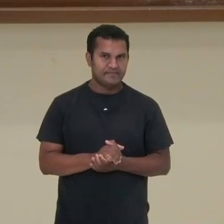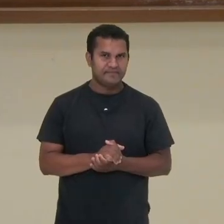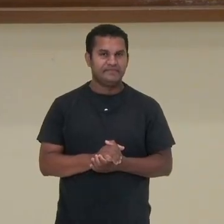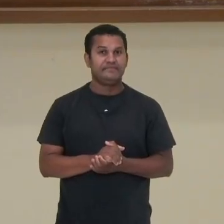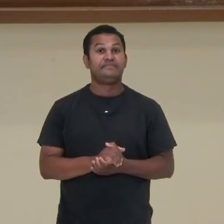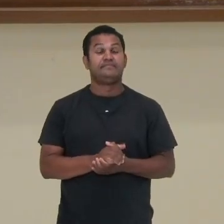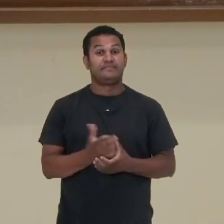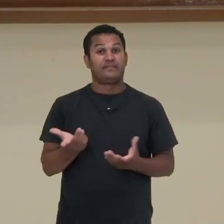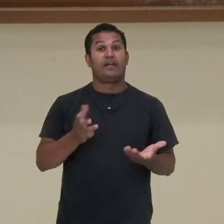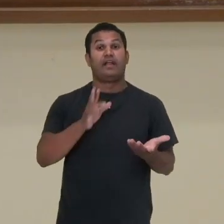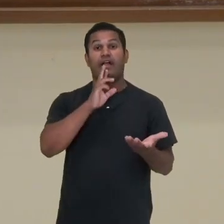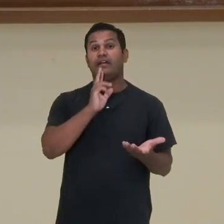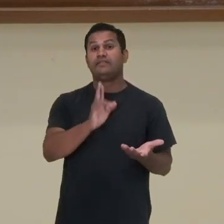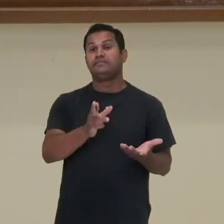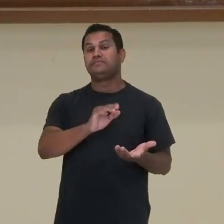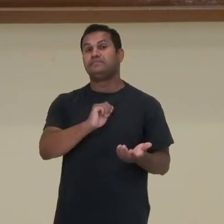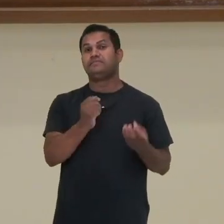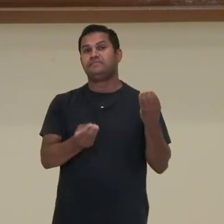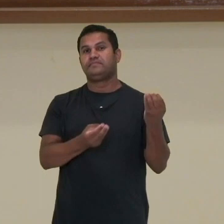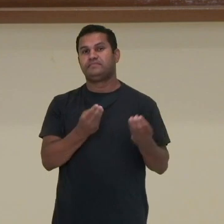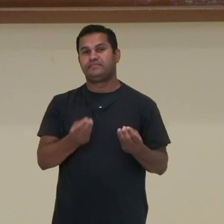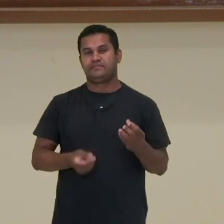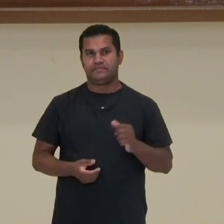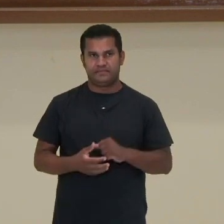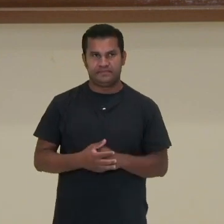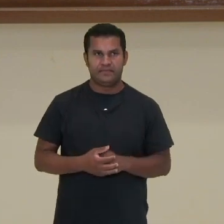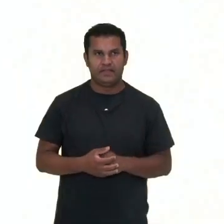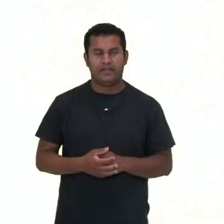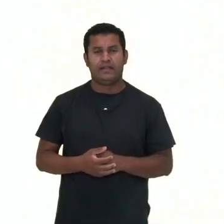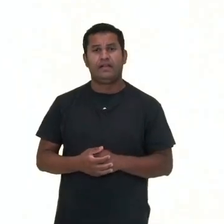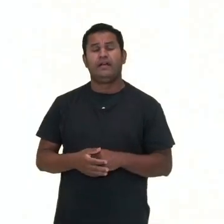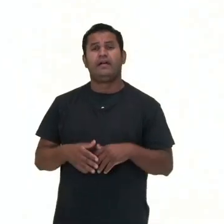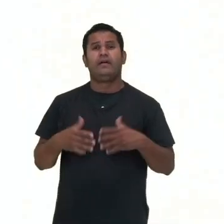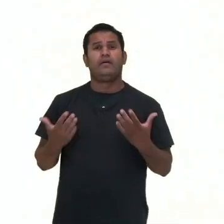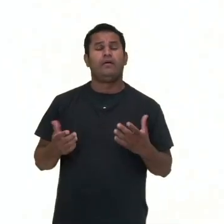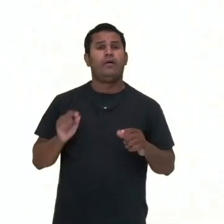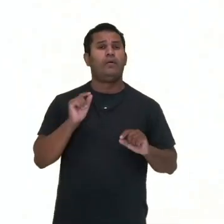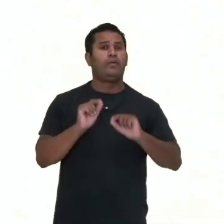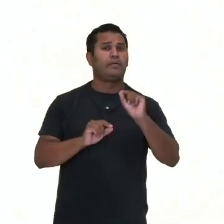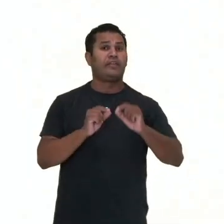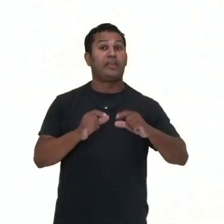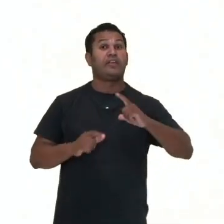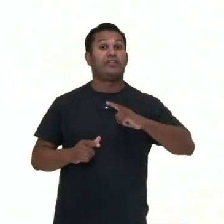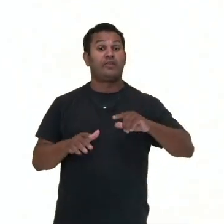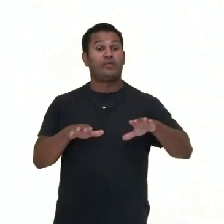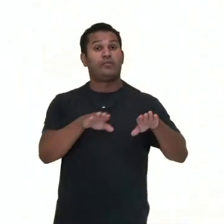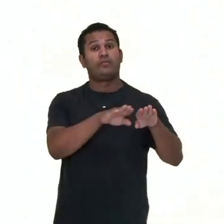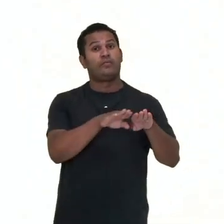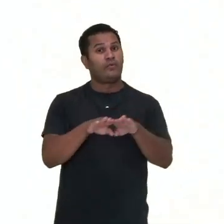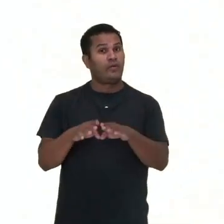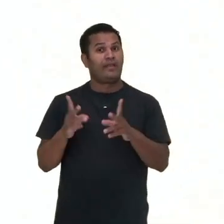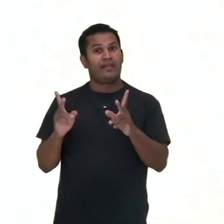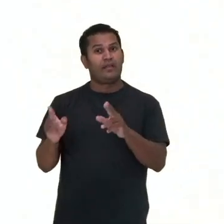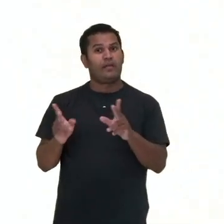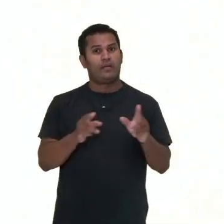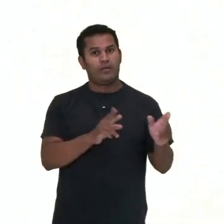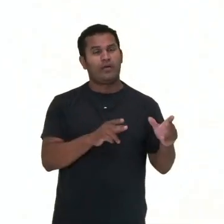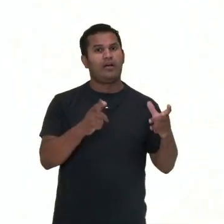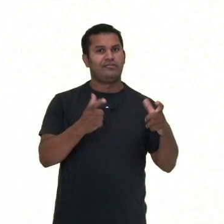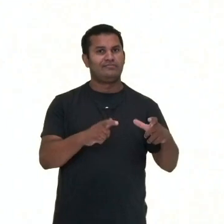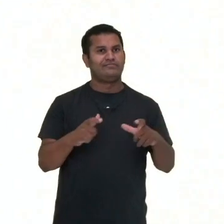Vamos fazer a correção da nossa atividade, então, sétimos anos. Quais são os aspectos comuns nas